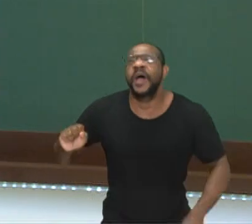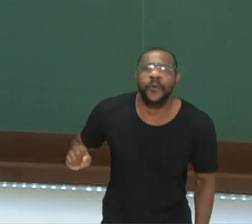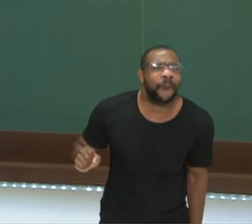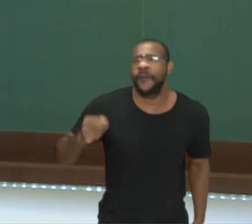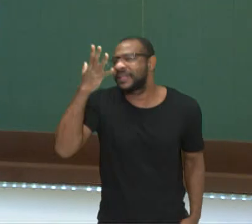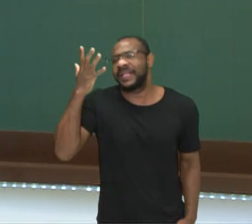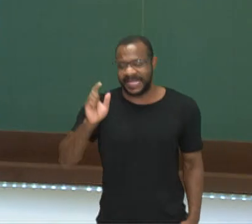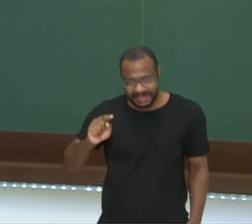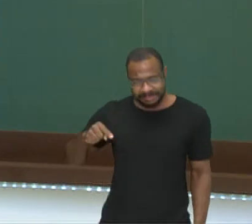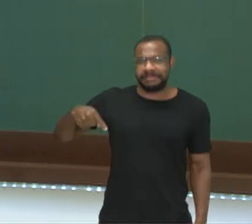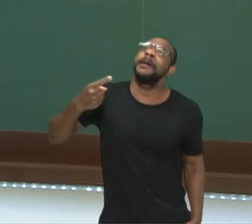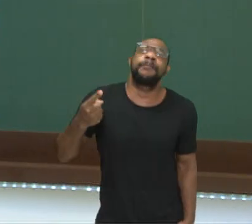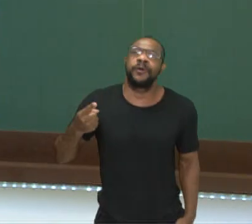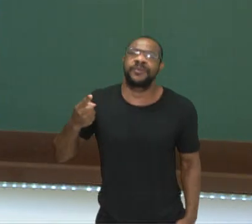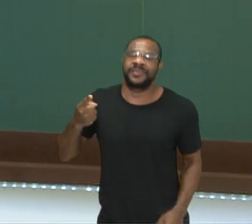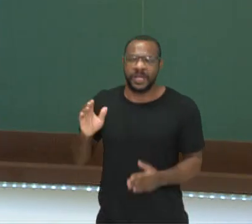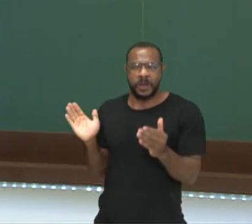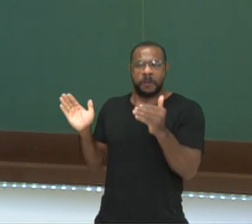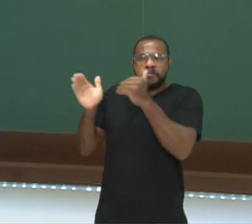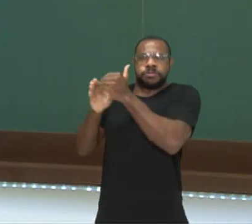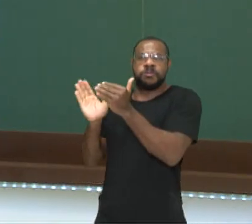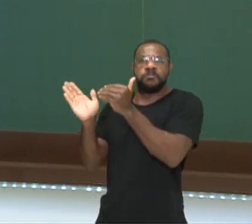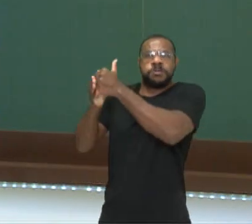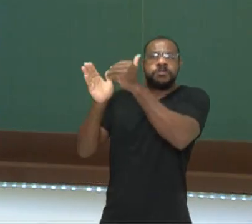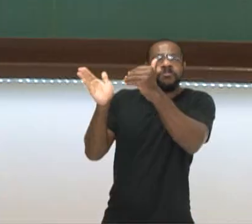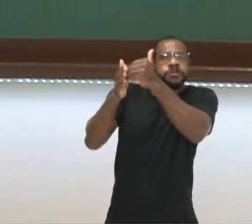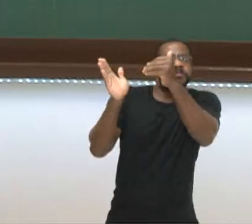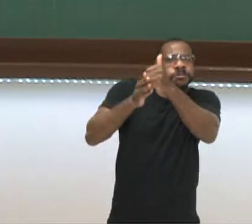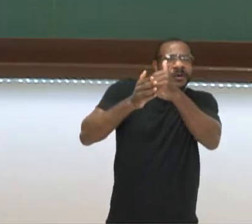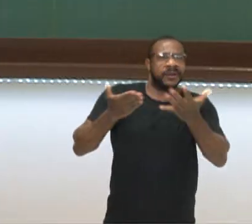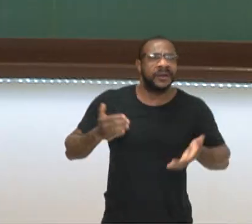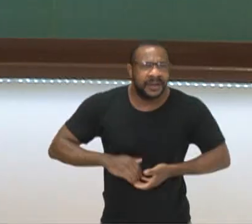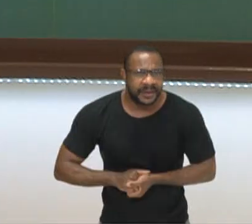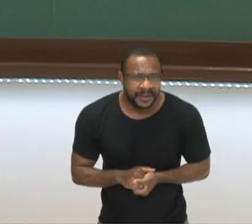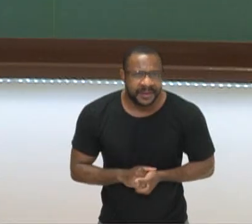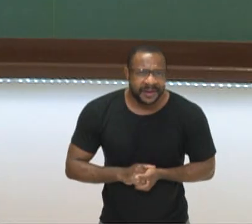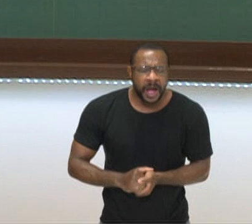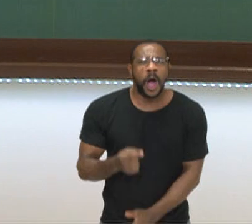existir com relação a esse bloqueio continental? E olha só,